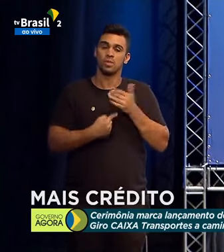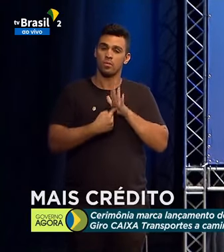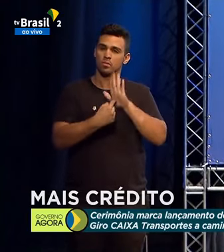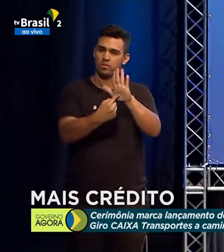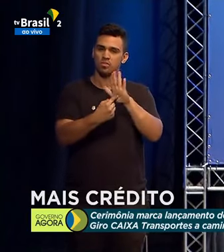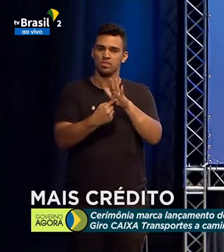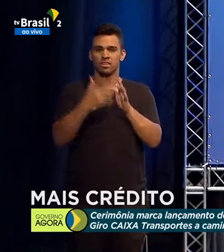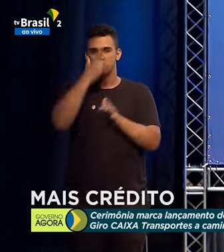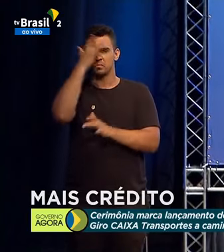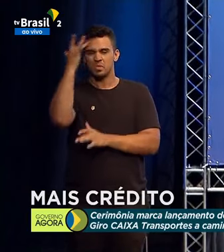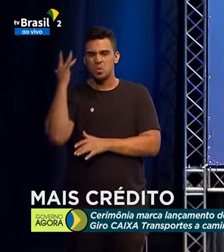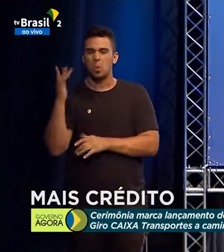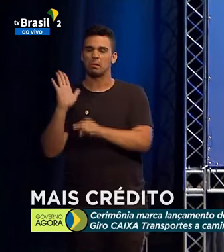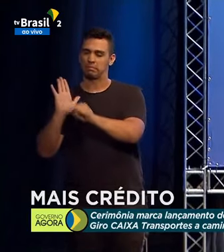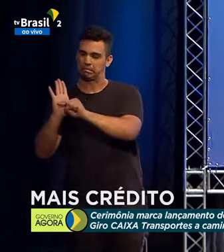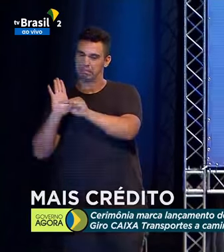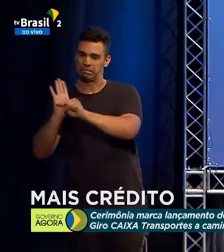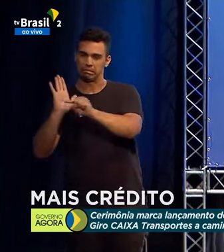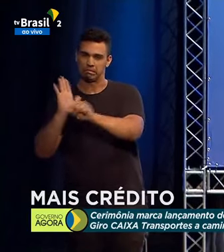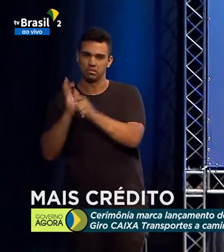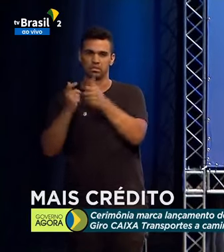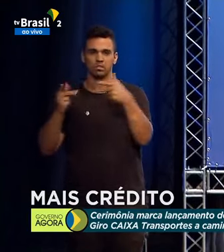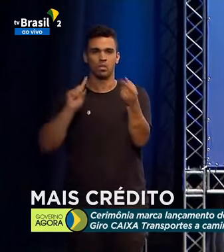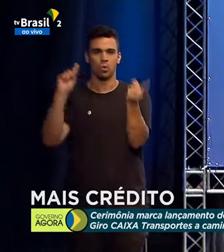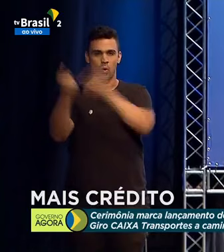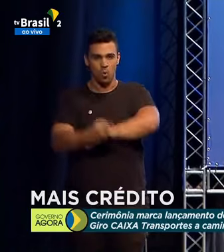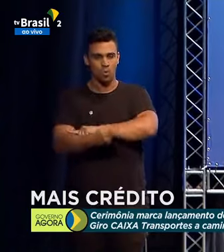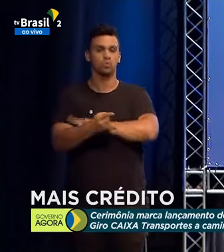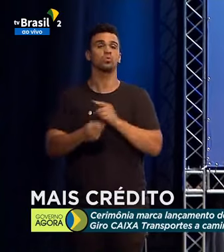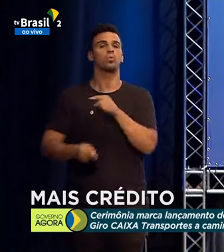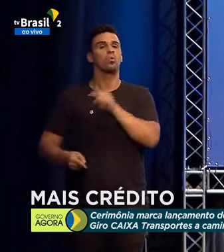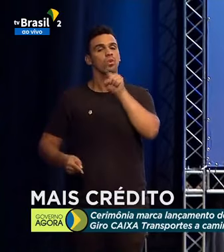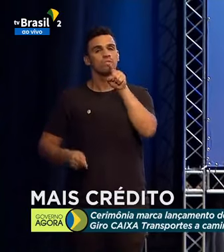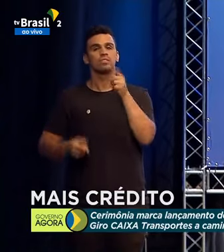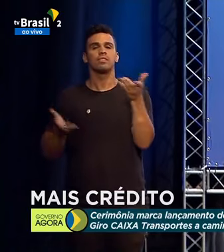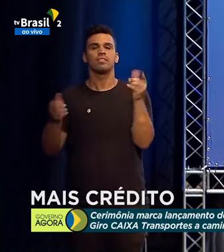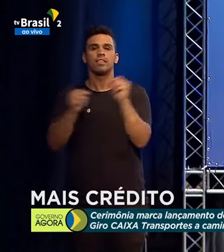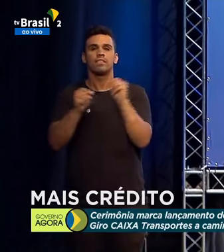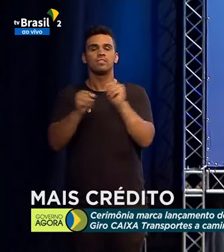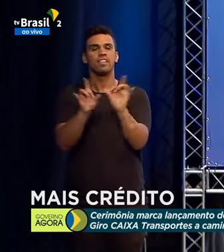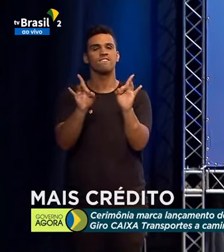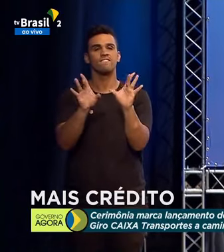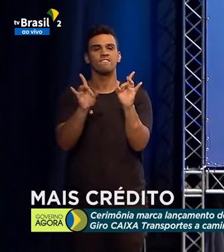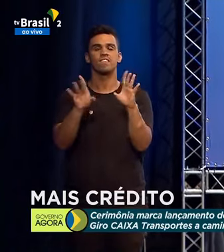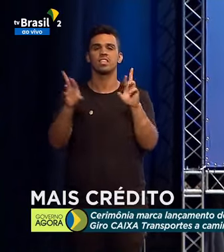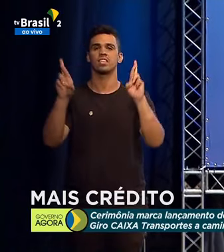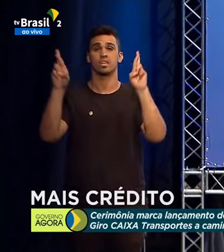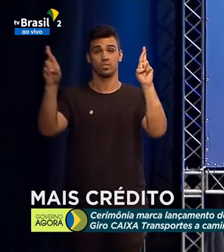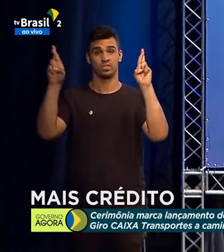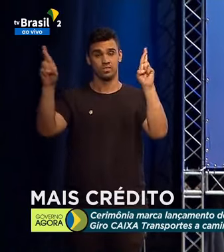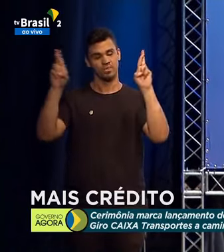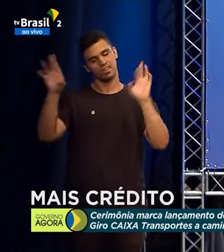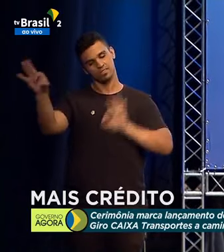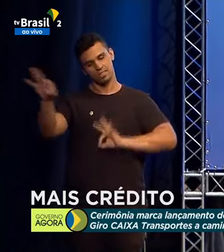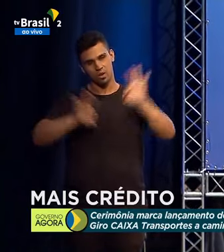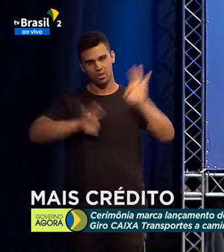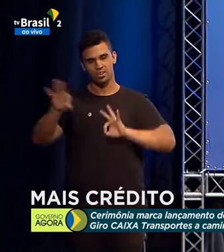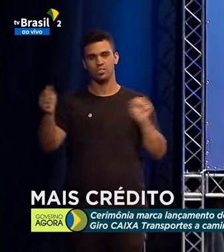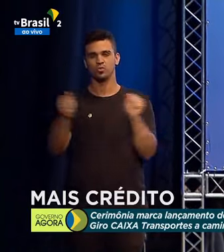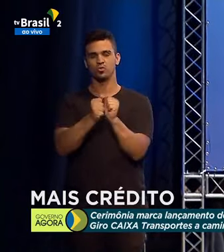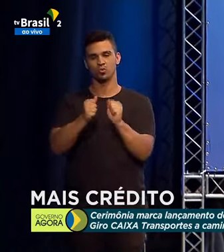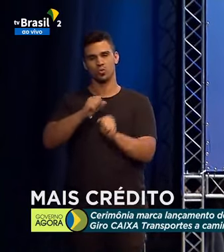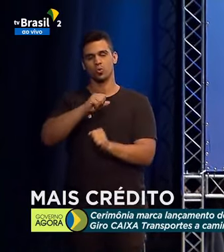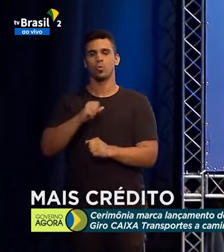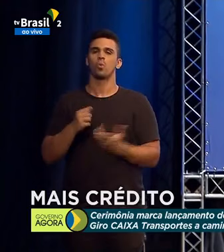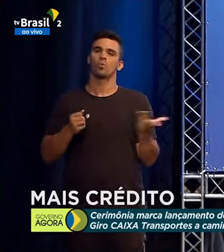os pessimistas, os apóstolos do Apocalipse. O que você está fazendo é vendendo esperança, você está construindo, ao lado do nosso presidente,